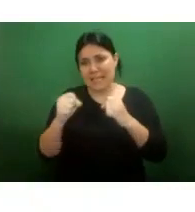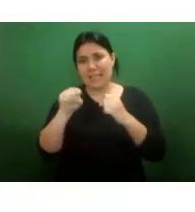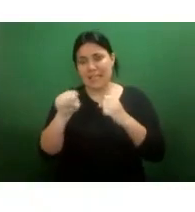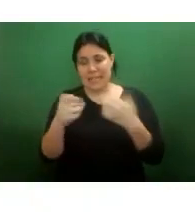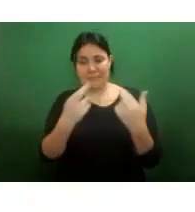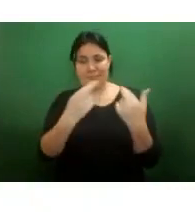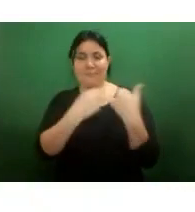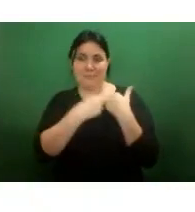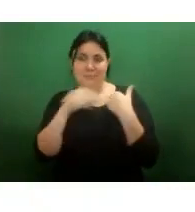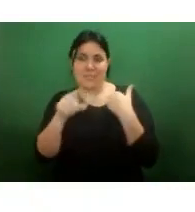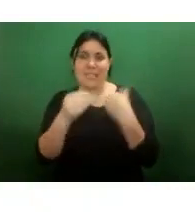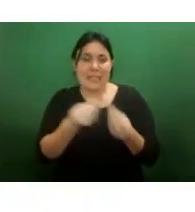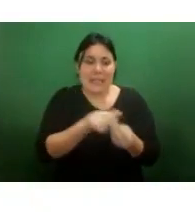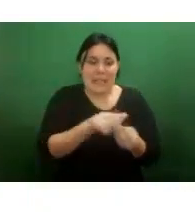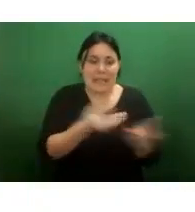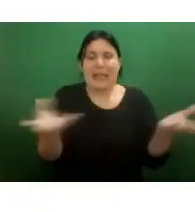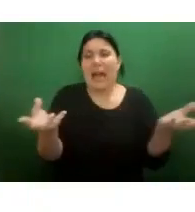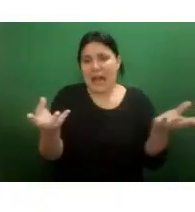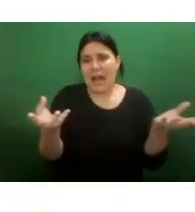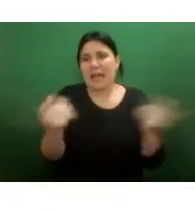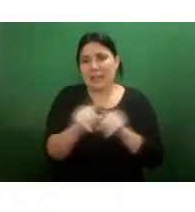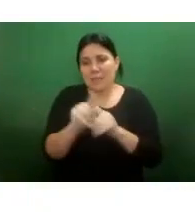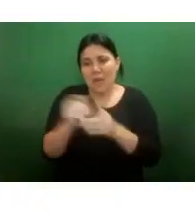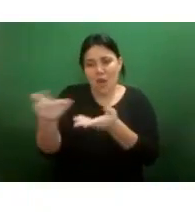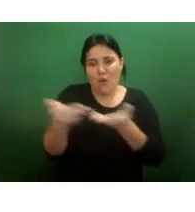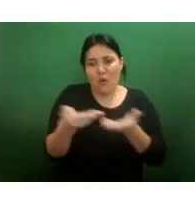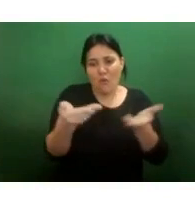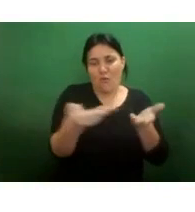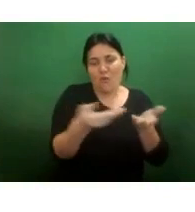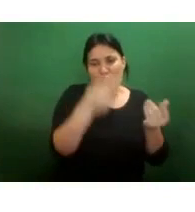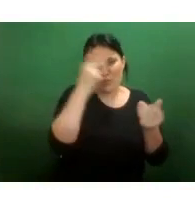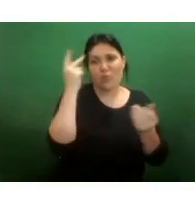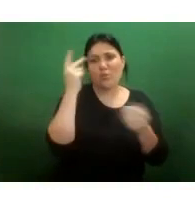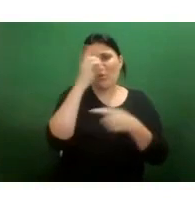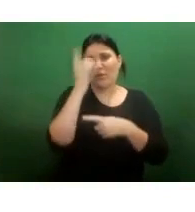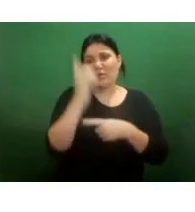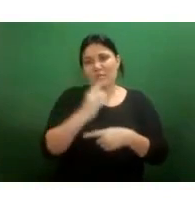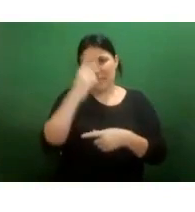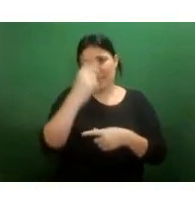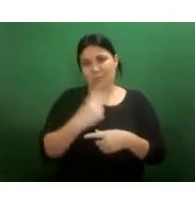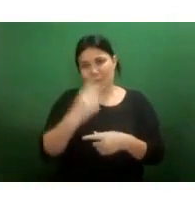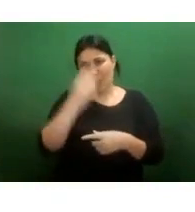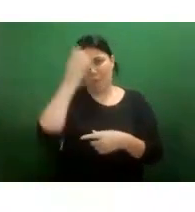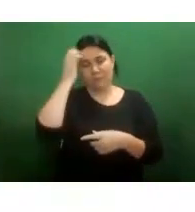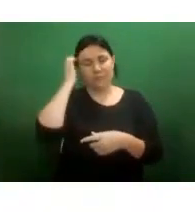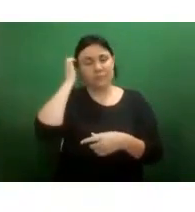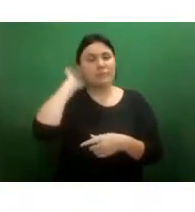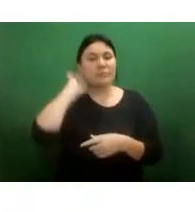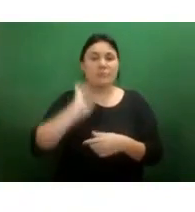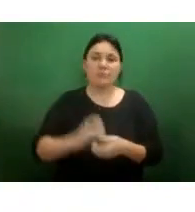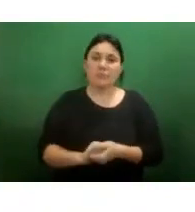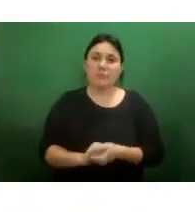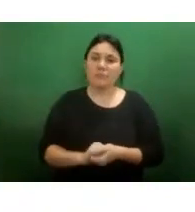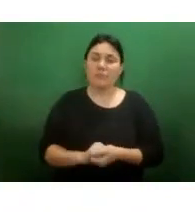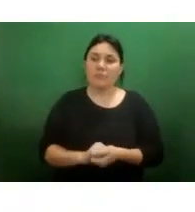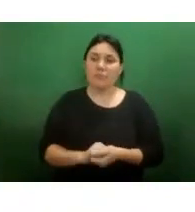a distribuição e faz os convites para as pessoas com deficiência visual, né? No